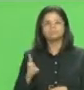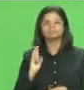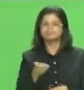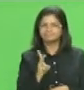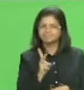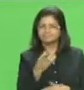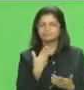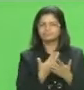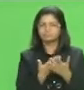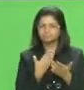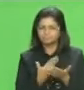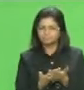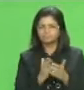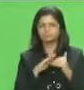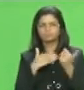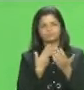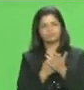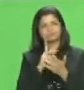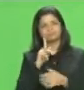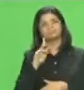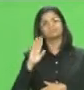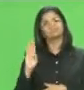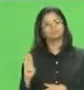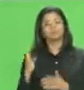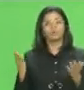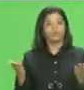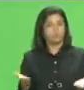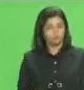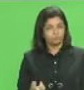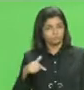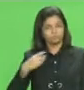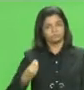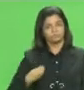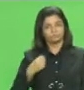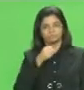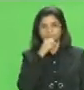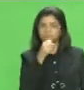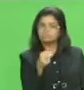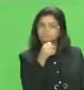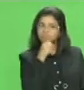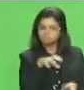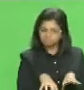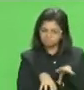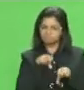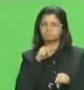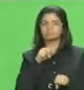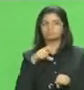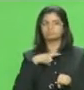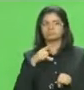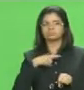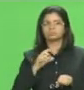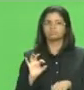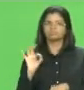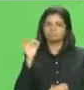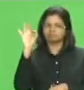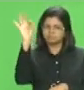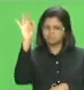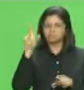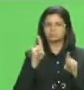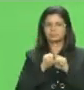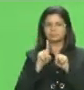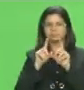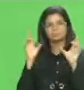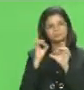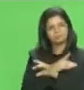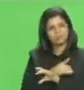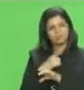estudei em escola pública. Hoje eu estou aqui como jornalista formada pela Universidade Federal do Maranhão, depois de